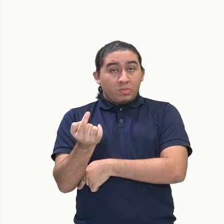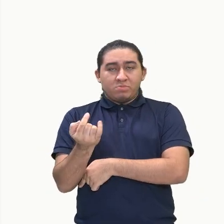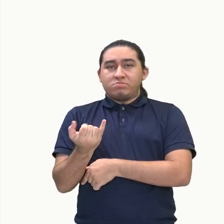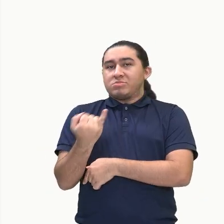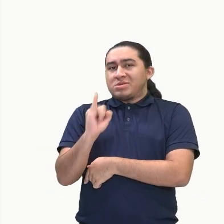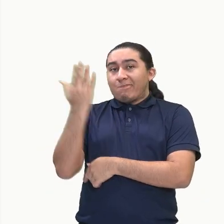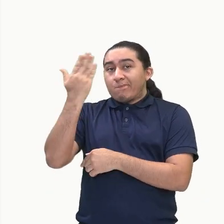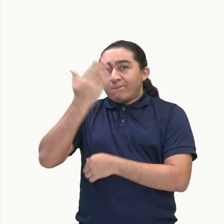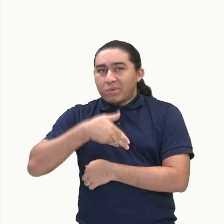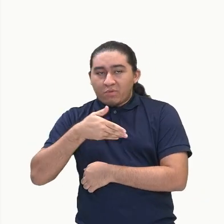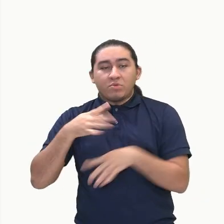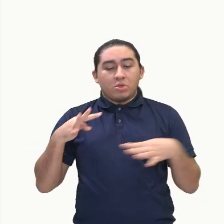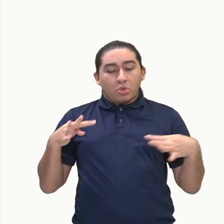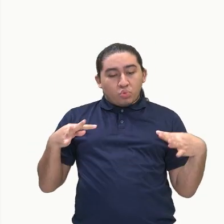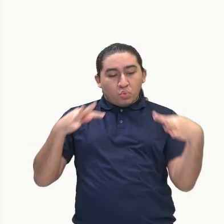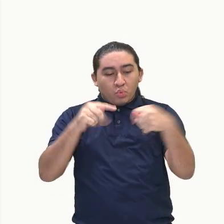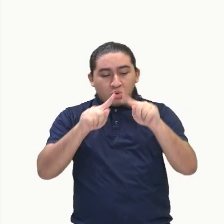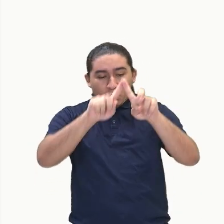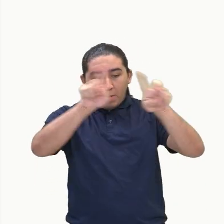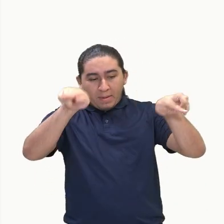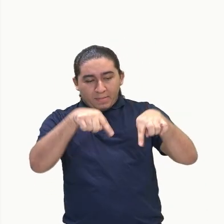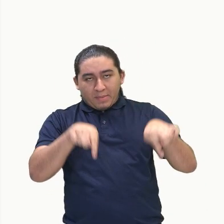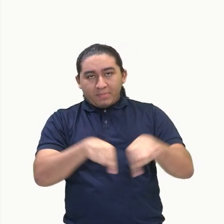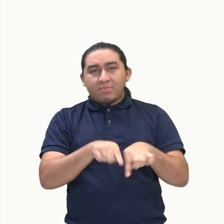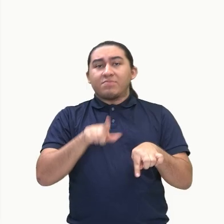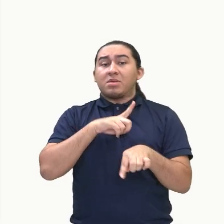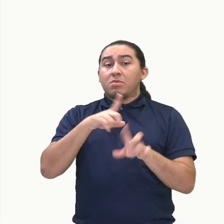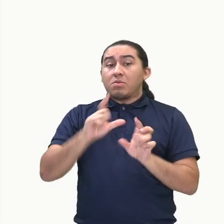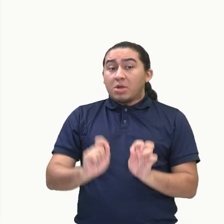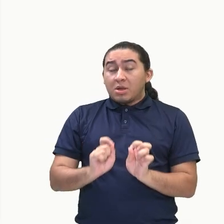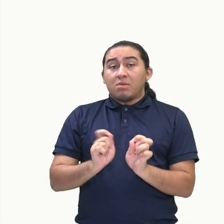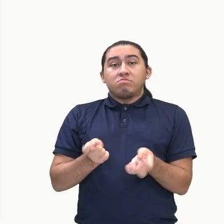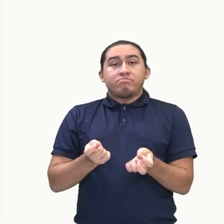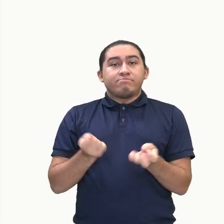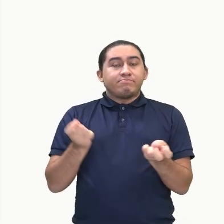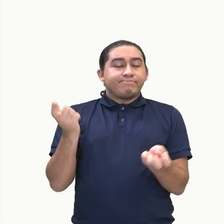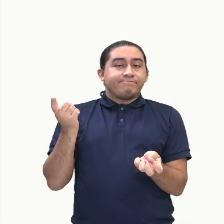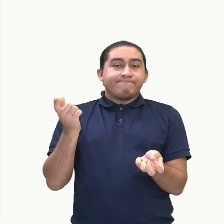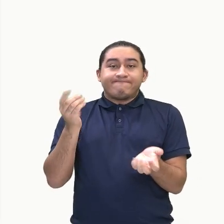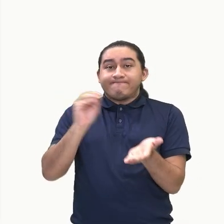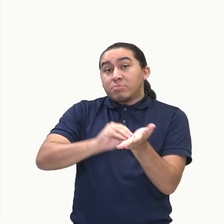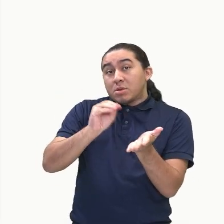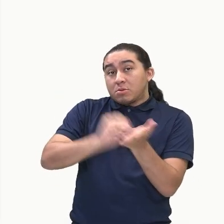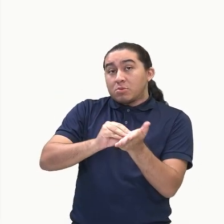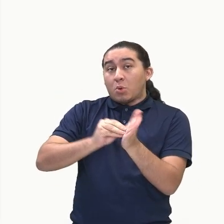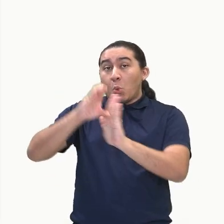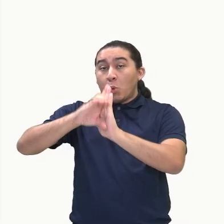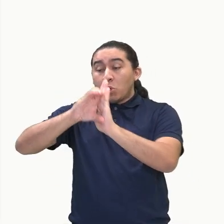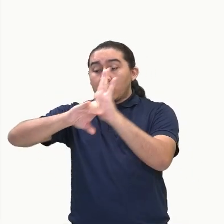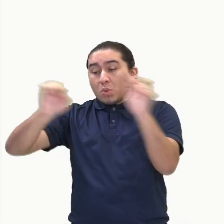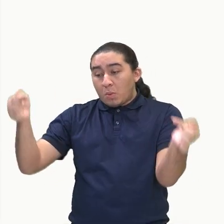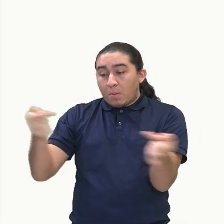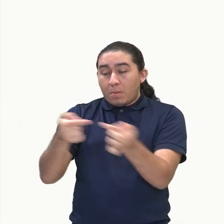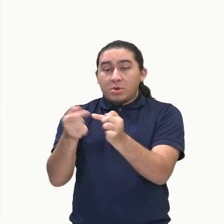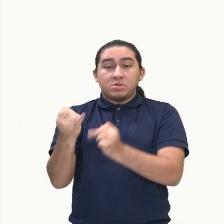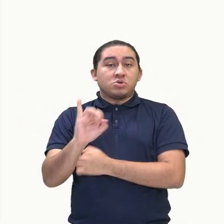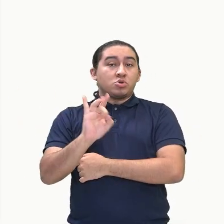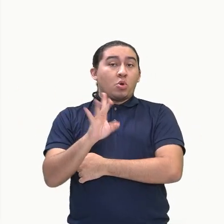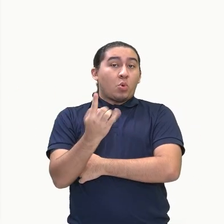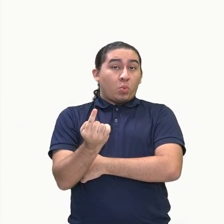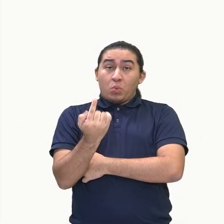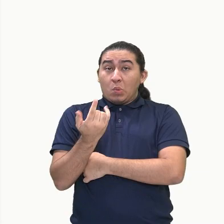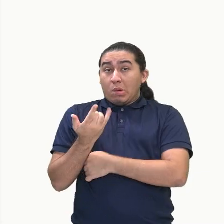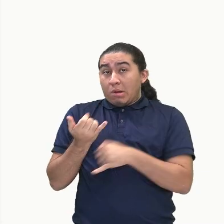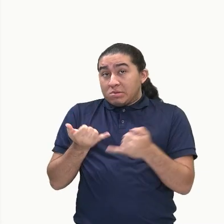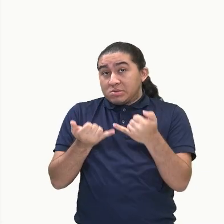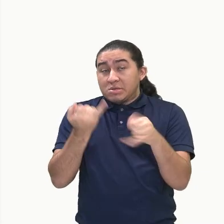acontece para todos, ela vai deixar de valer se acaso pelo menos um não aconteça.